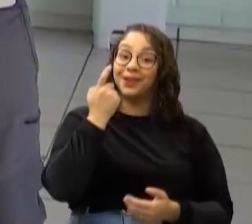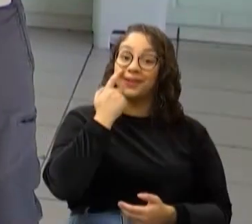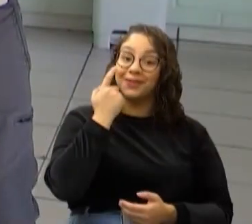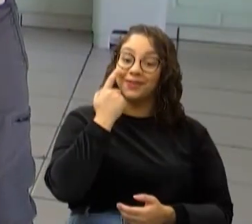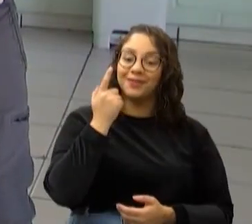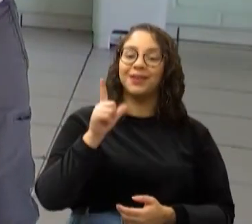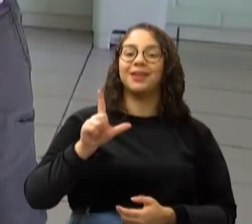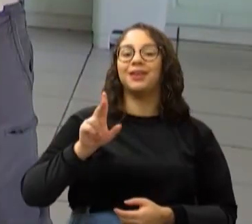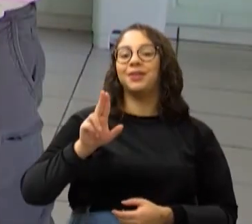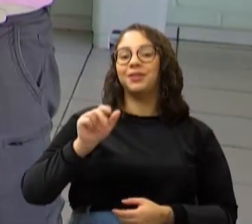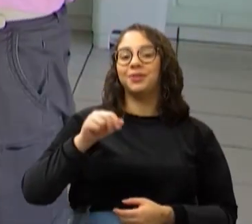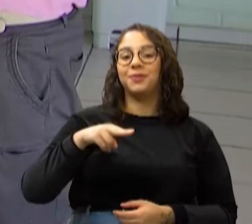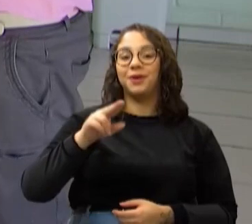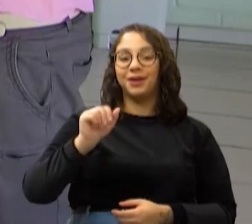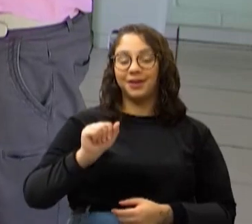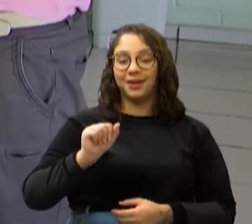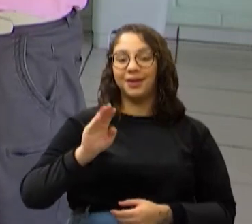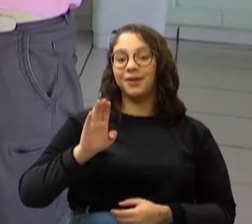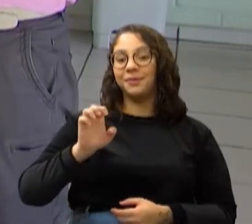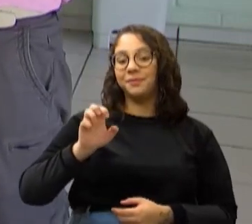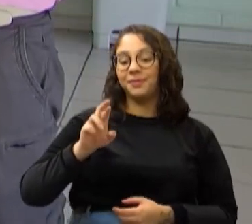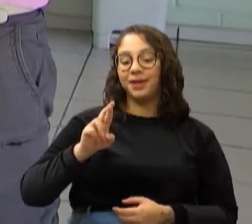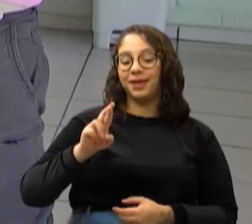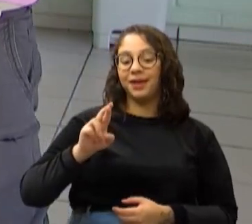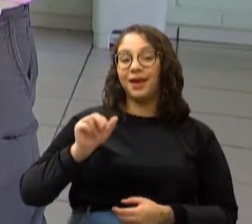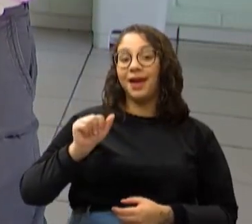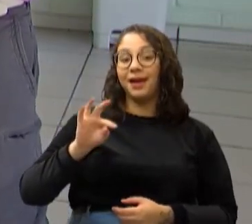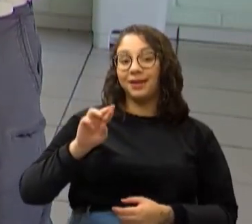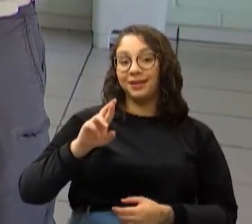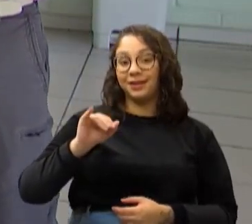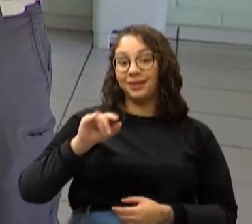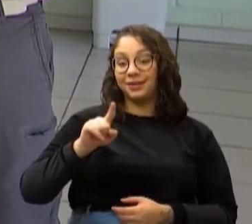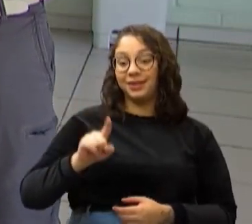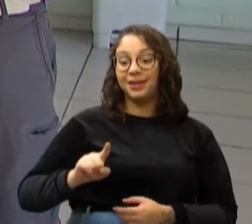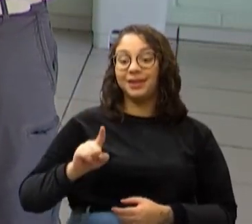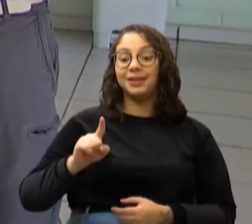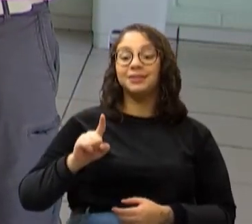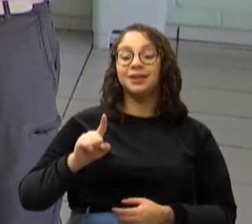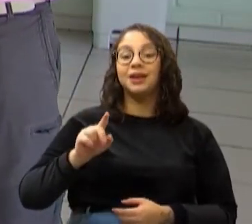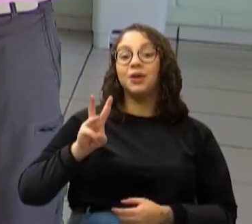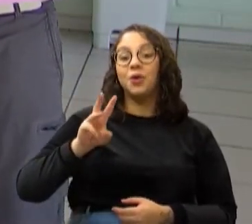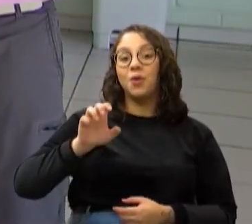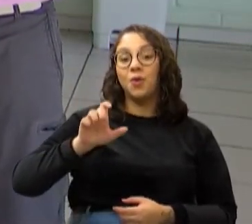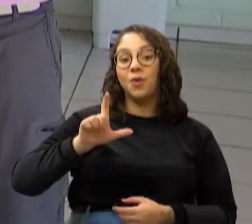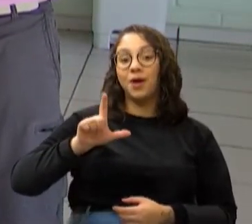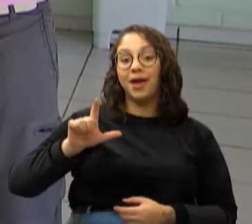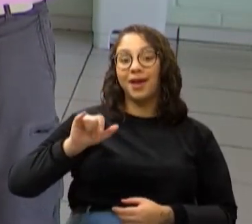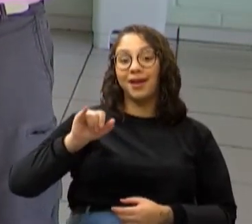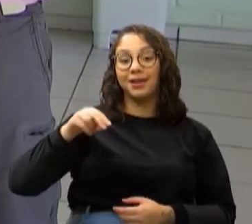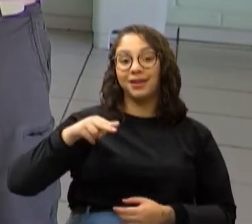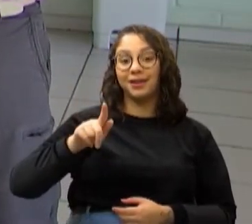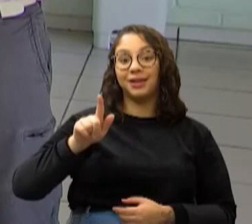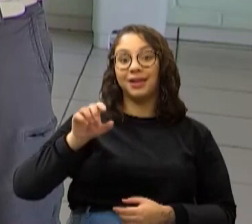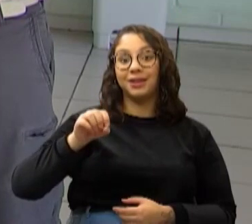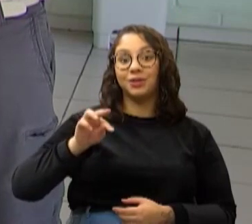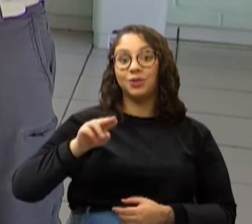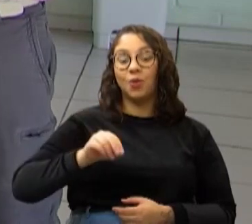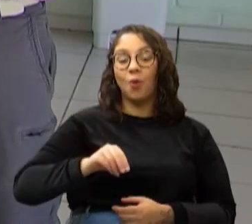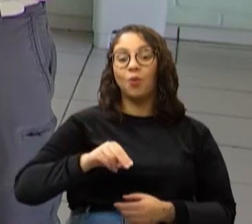Bom, e olha só, pessoal, a Luana, a Beatriz e o Wellington estão aqui representando, na entrevista,